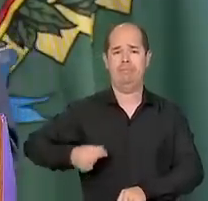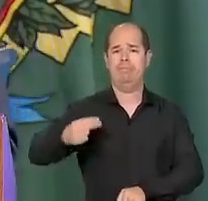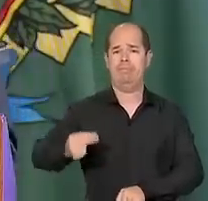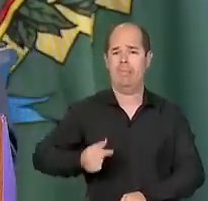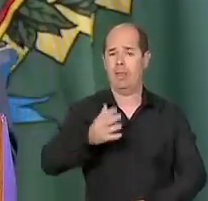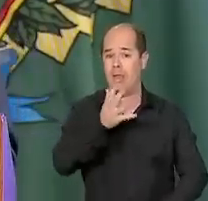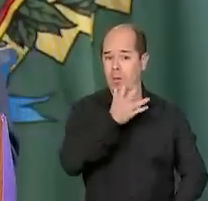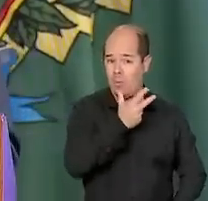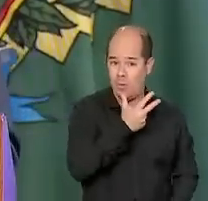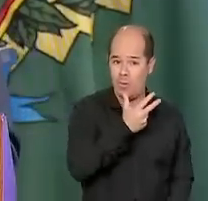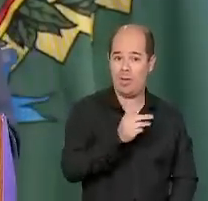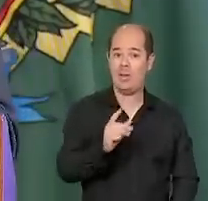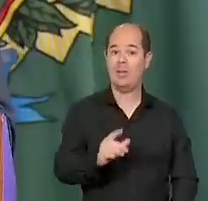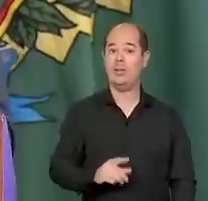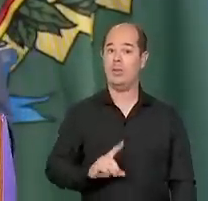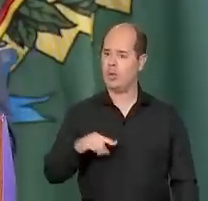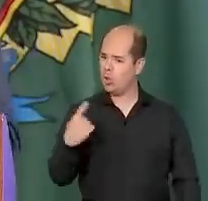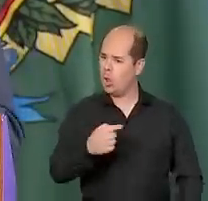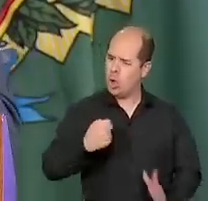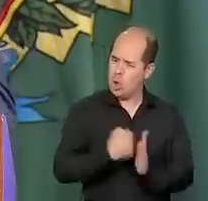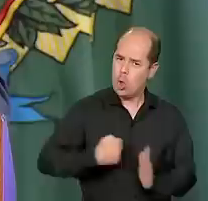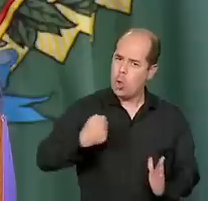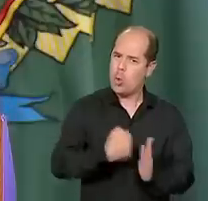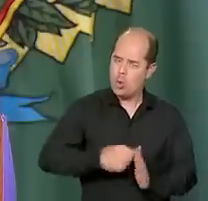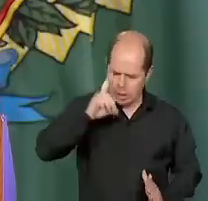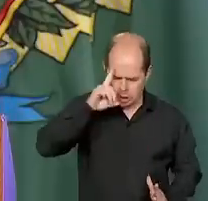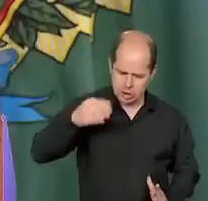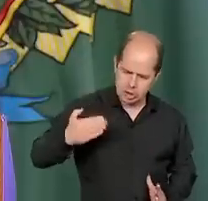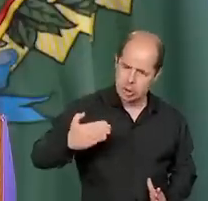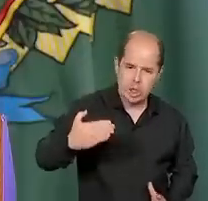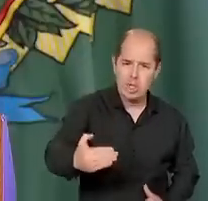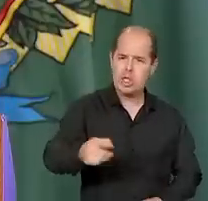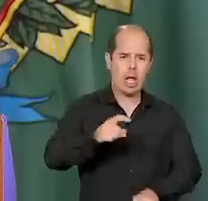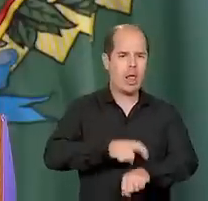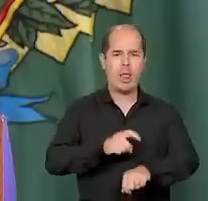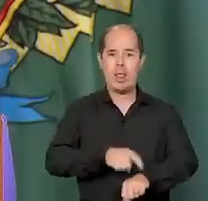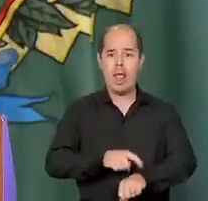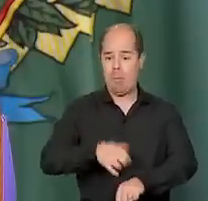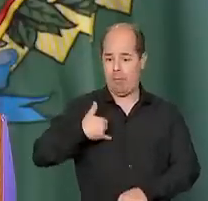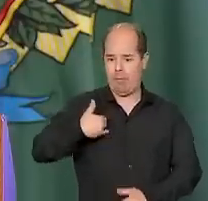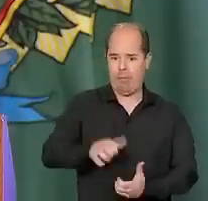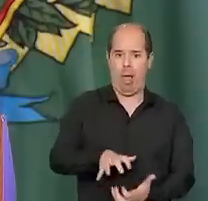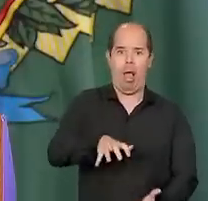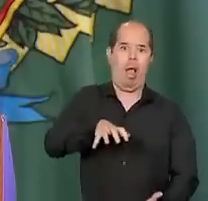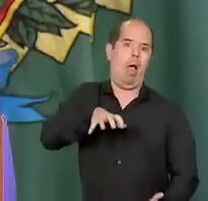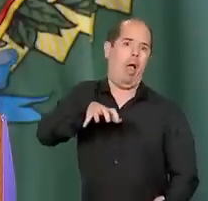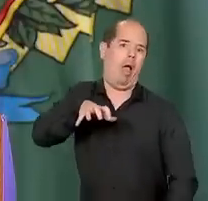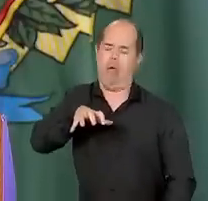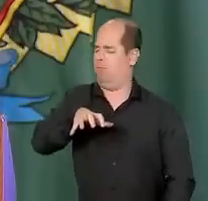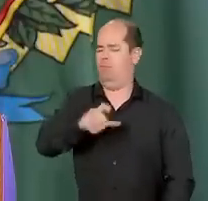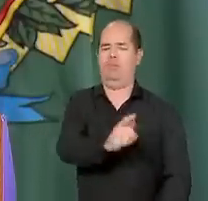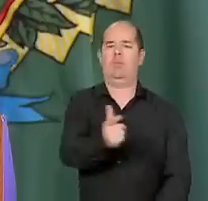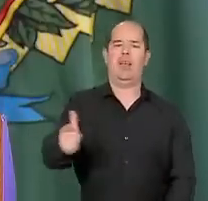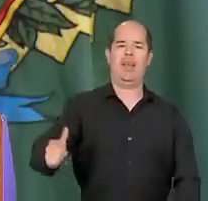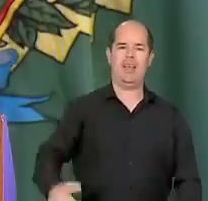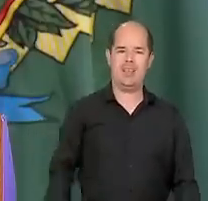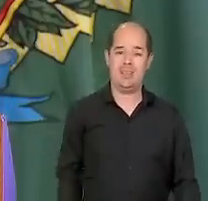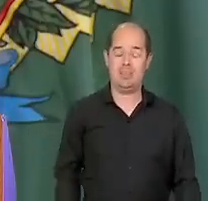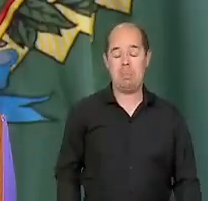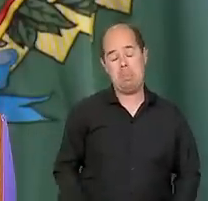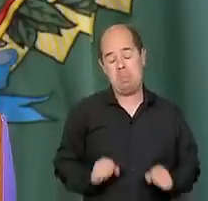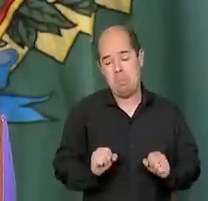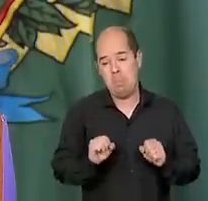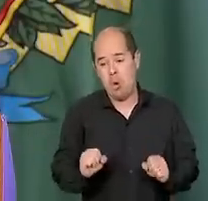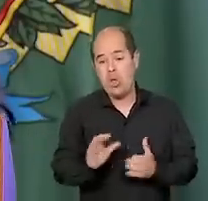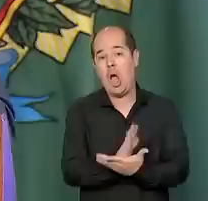tem tempo de ficar velho. Por isso que pode ser que algum de vocês não gostem, mas